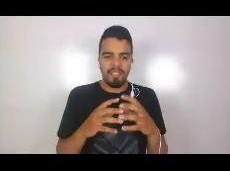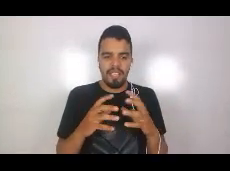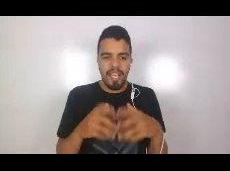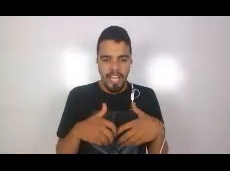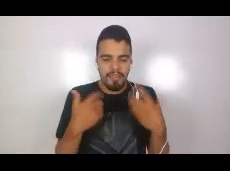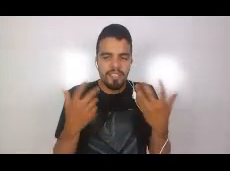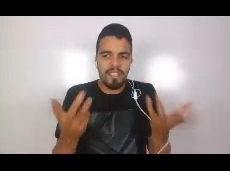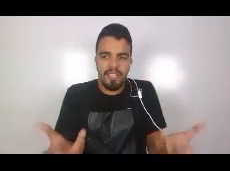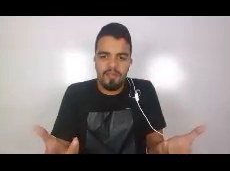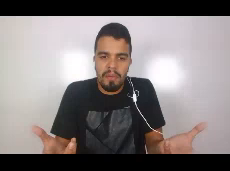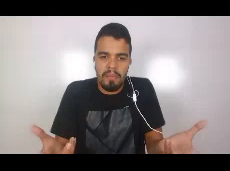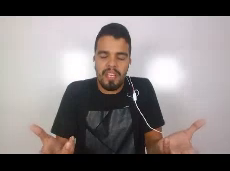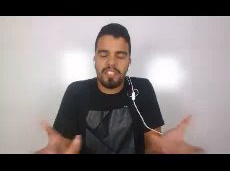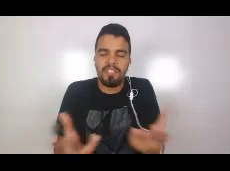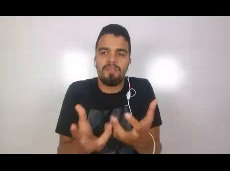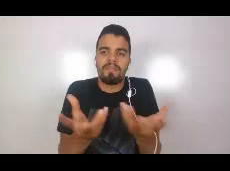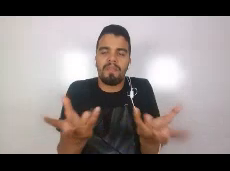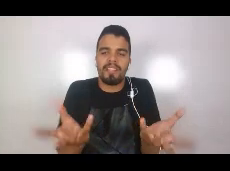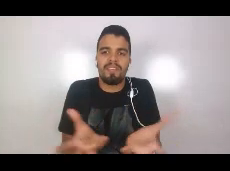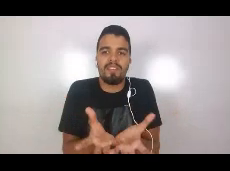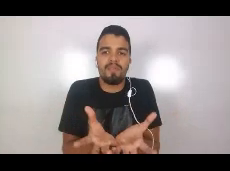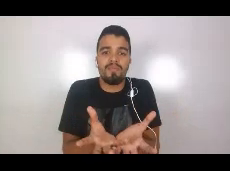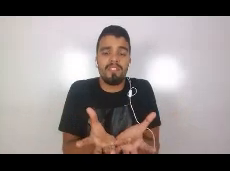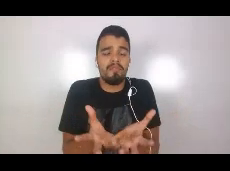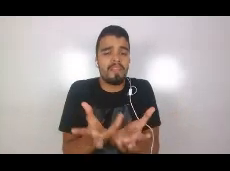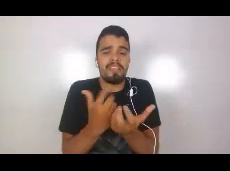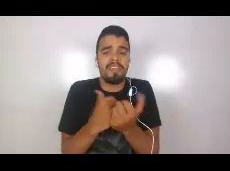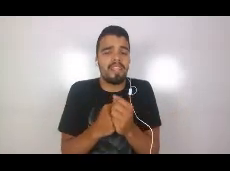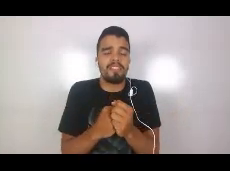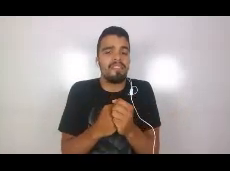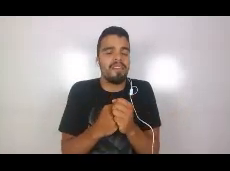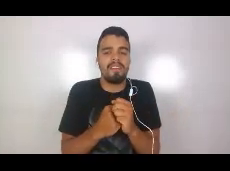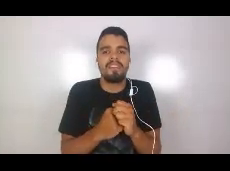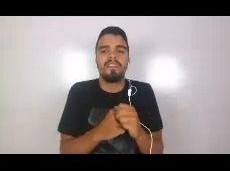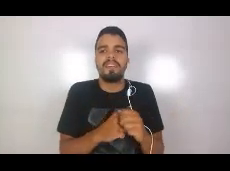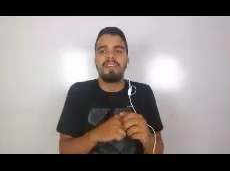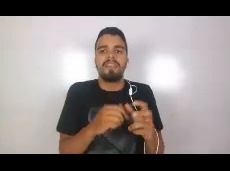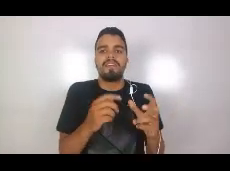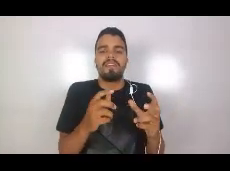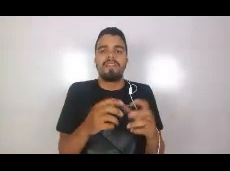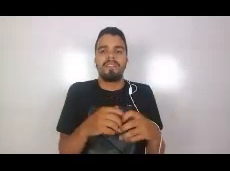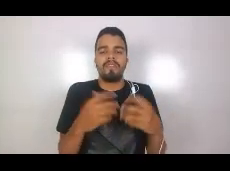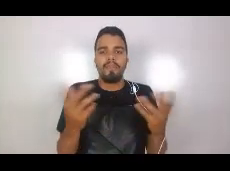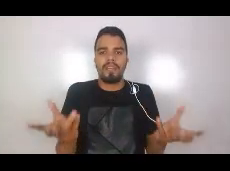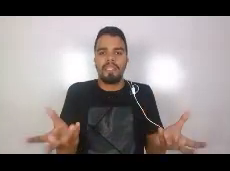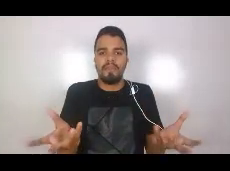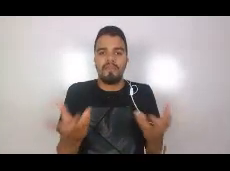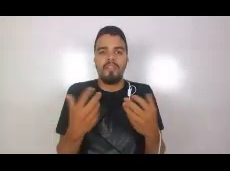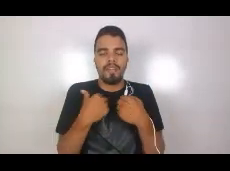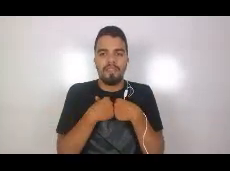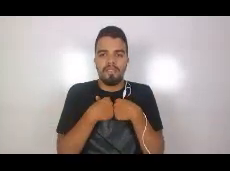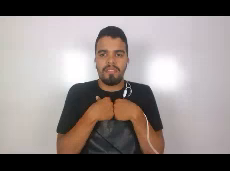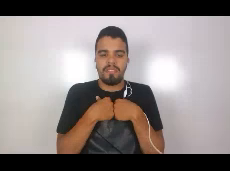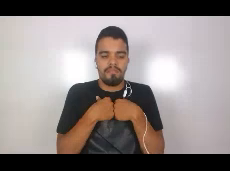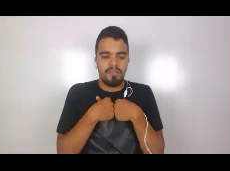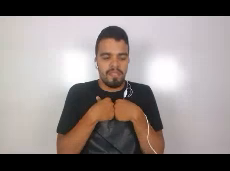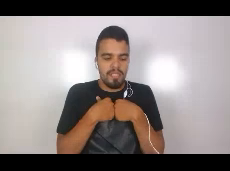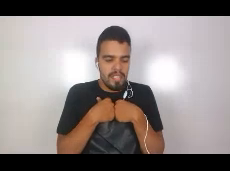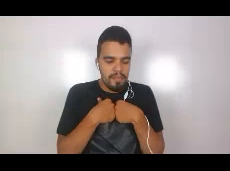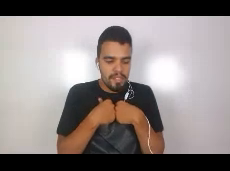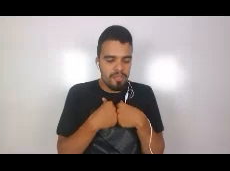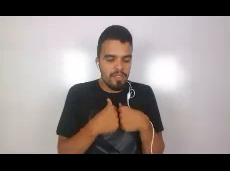nós dizermos que um ambiente e um espaço é inclusivo, mas na verdade não é. Então, como por exemplo, como que